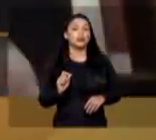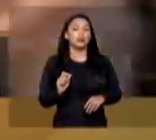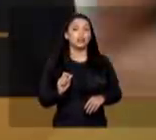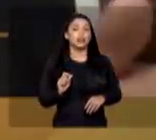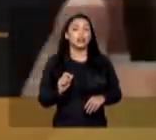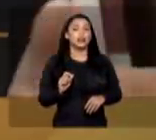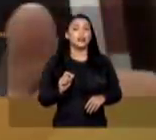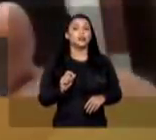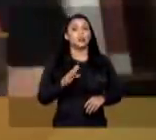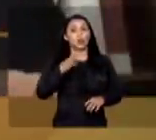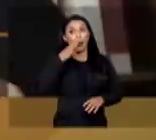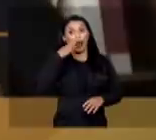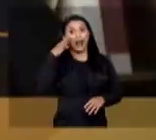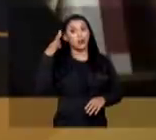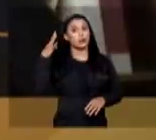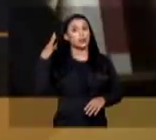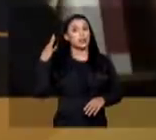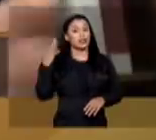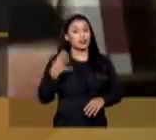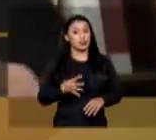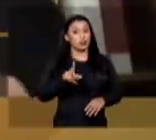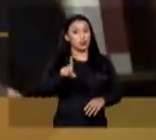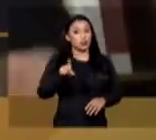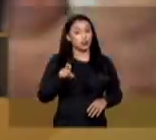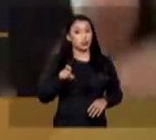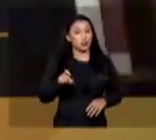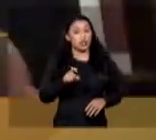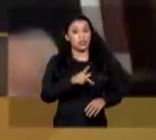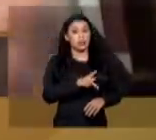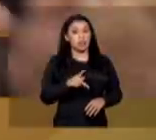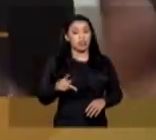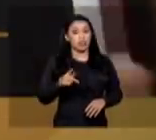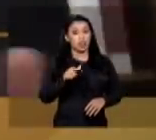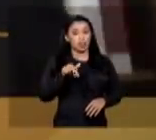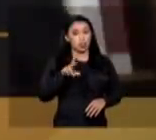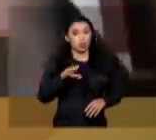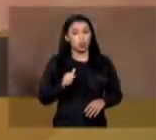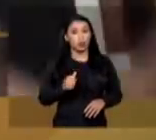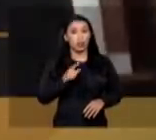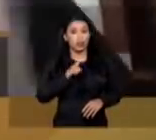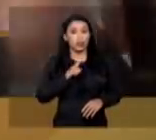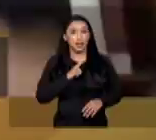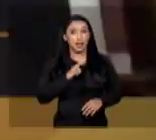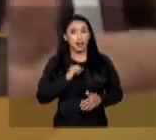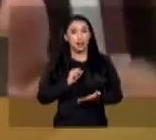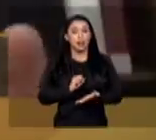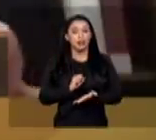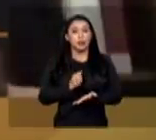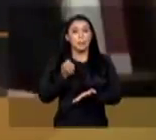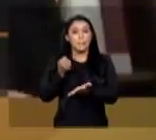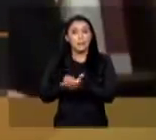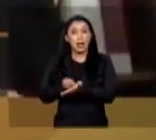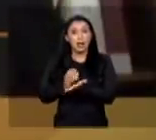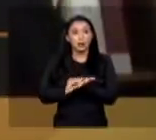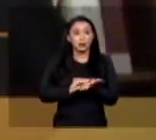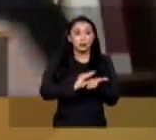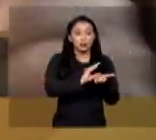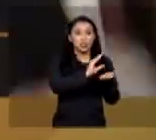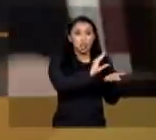é uma acusação de que o ex-presidente teria sido beneficiado com valores pagos em São